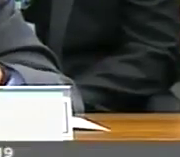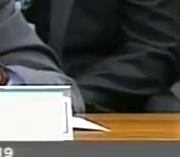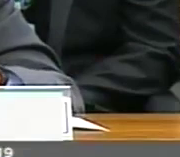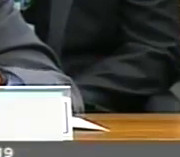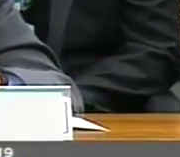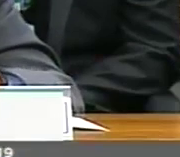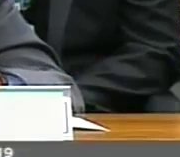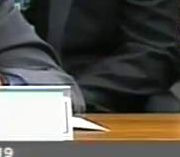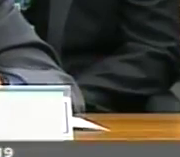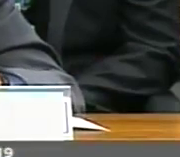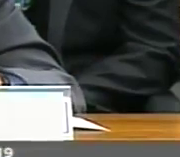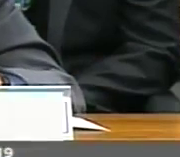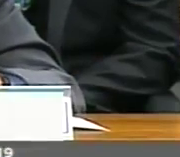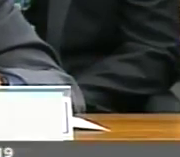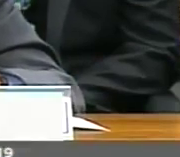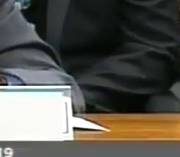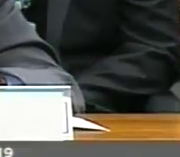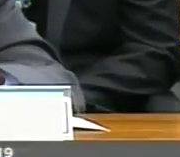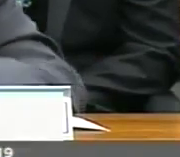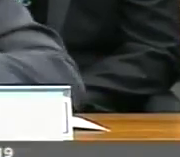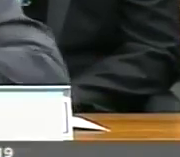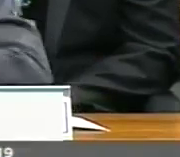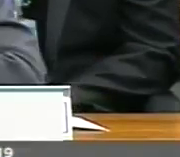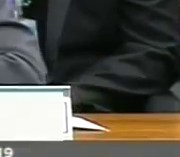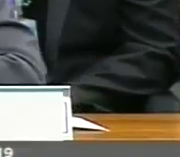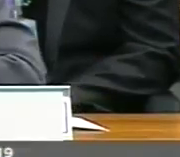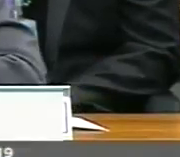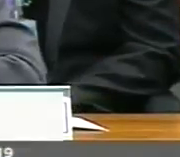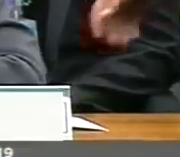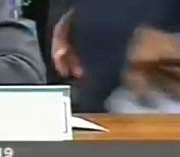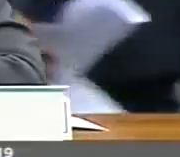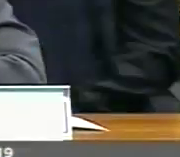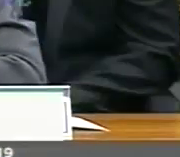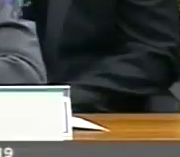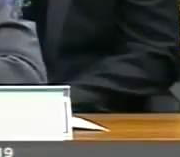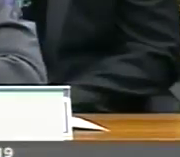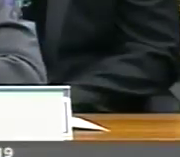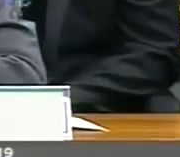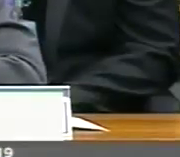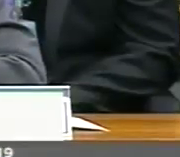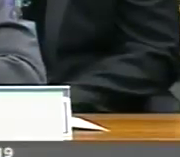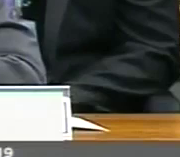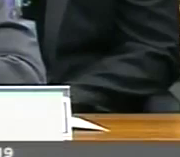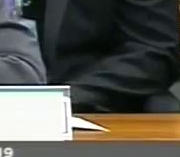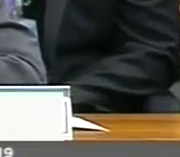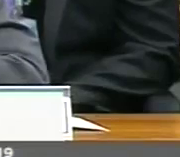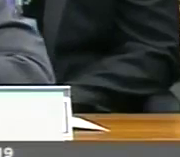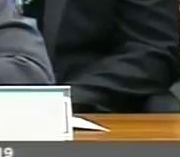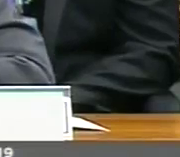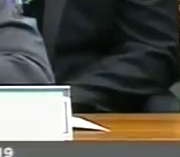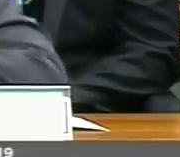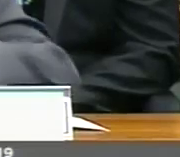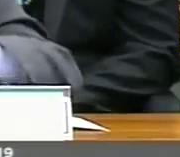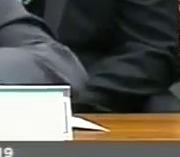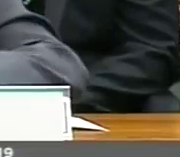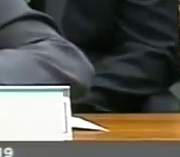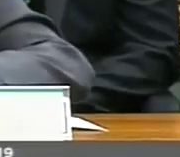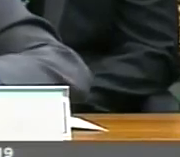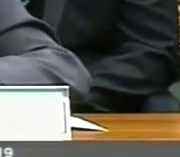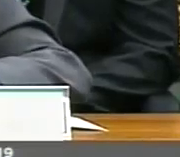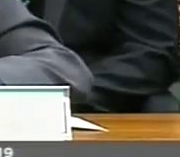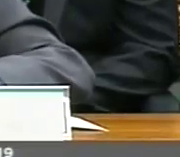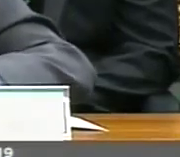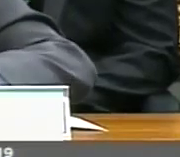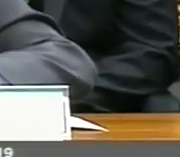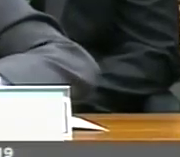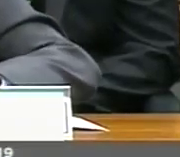esperado também que negassem as evidências de graves e sistemáticos atentados perpetrados